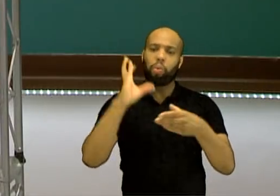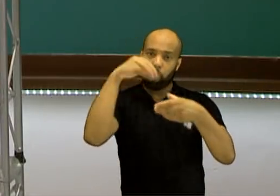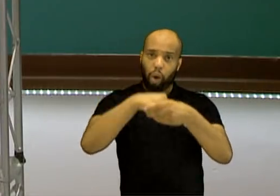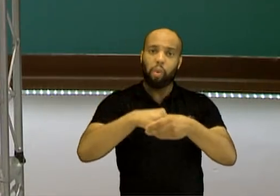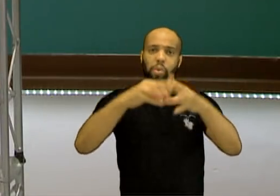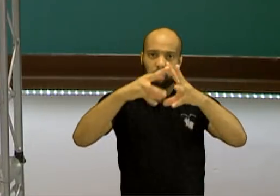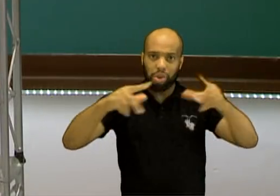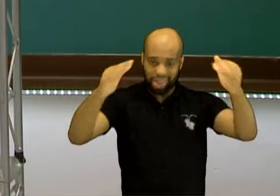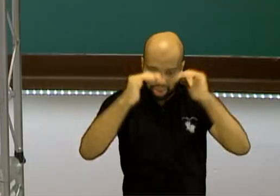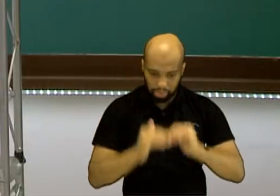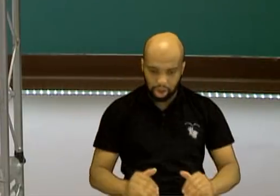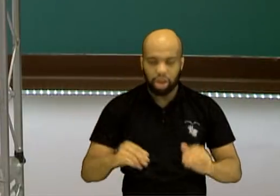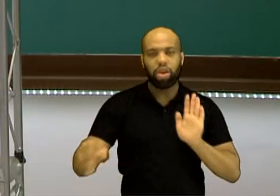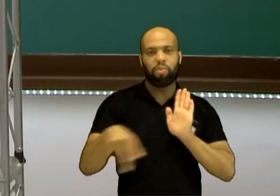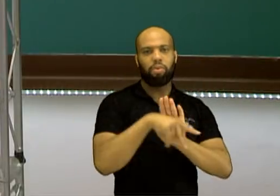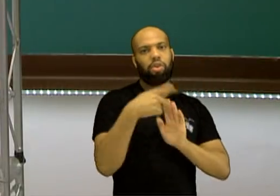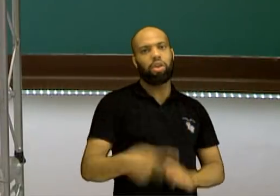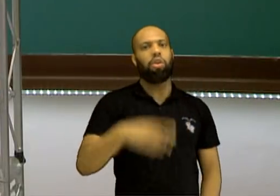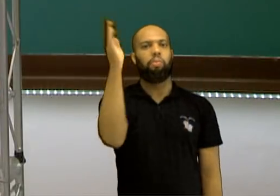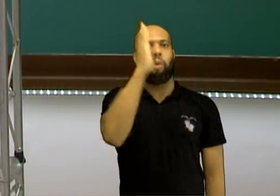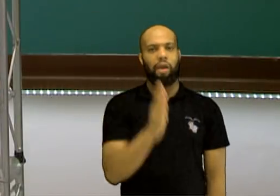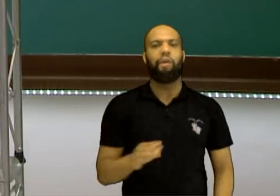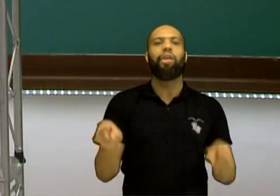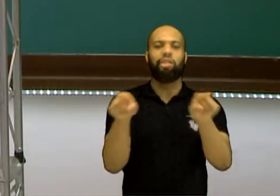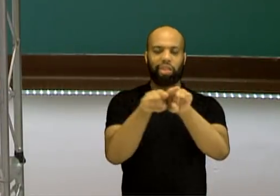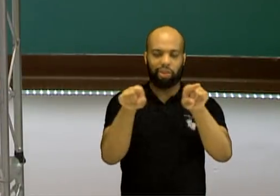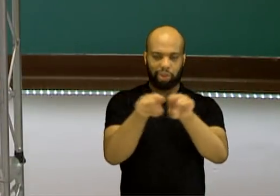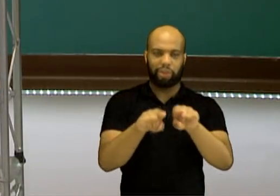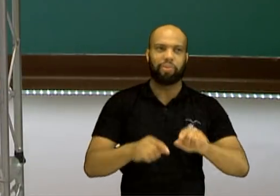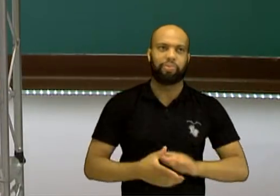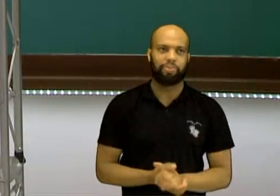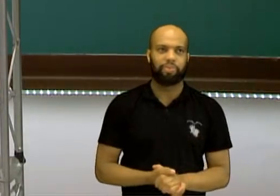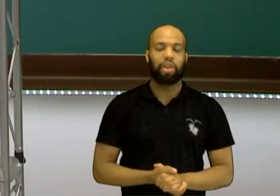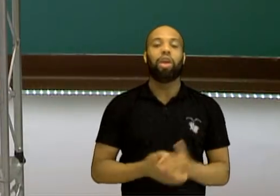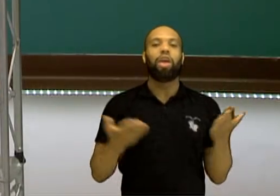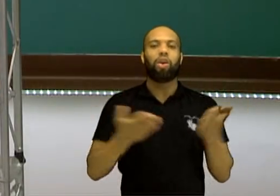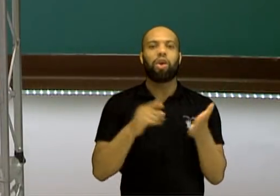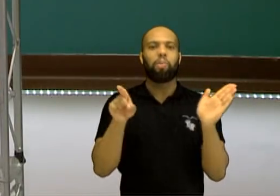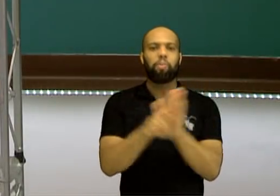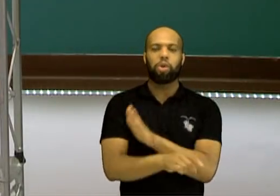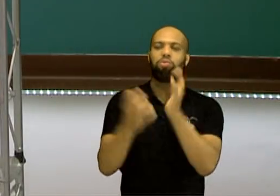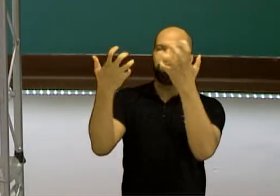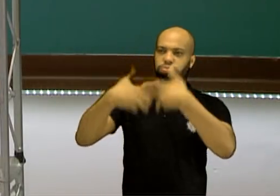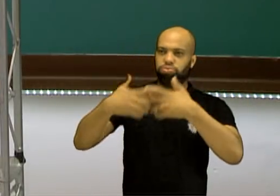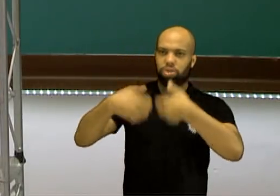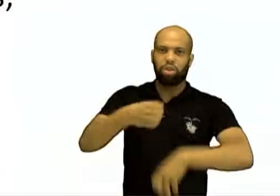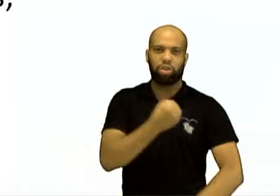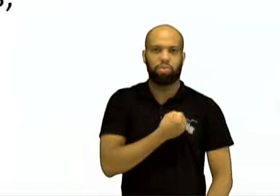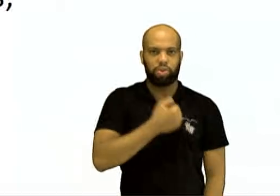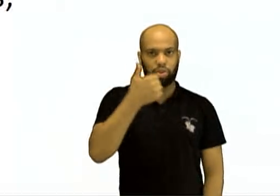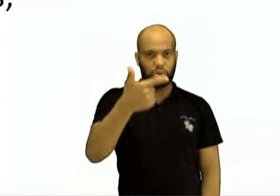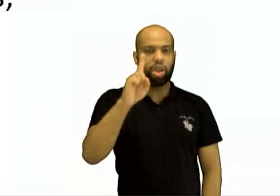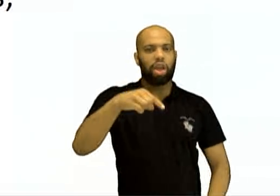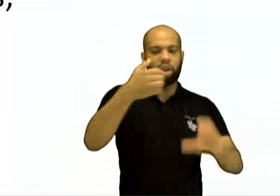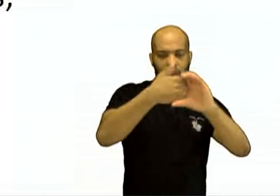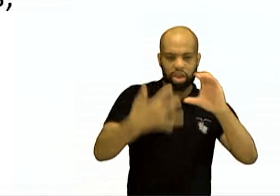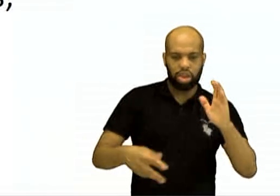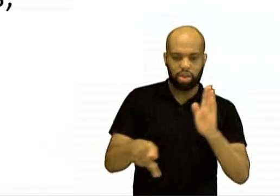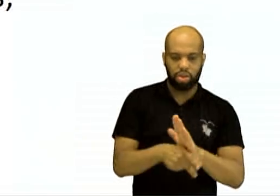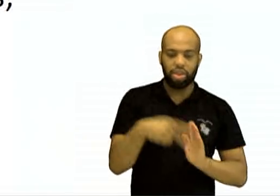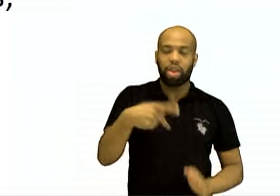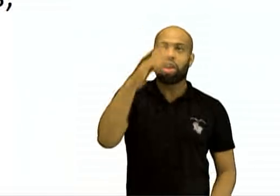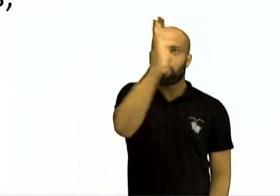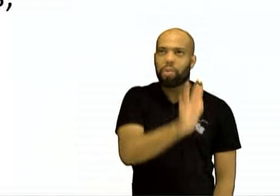propriedade do Brasil, do nosso país. Vamos lá, um segundo quiz aí. Uma característica do território